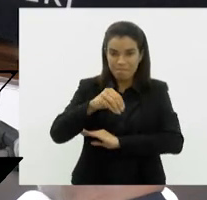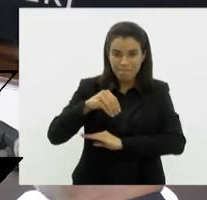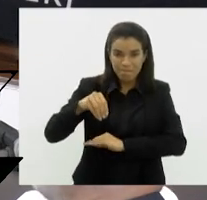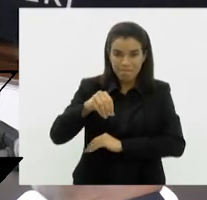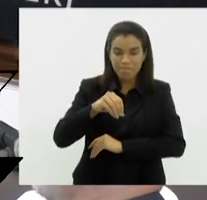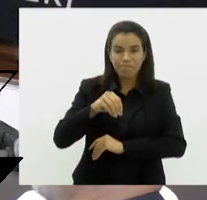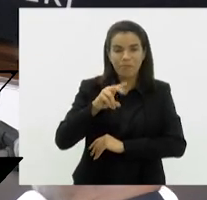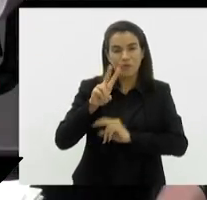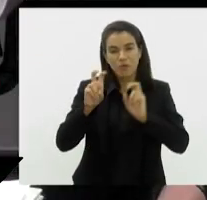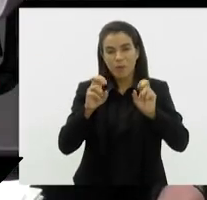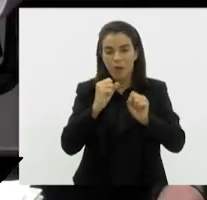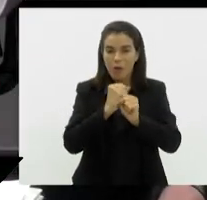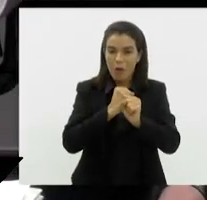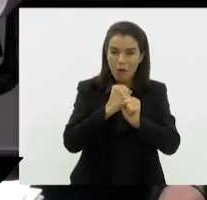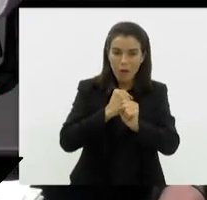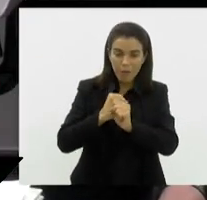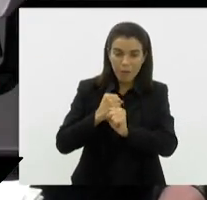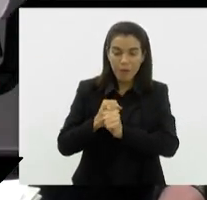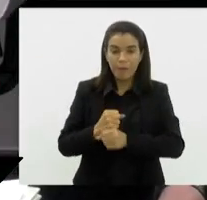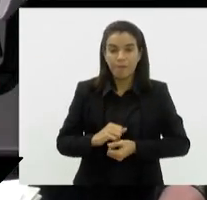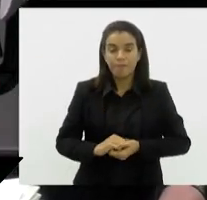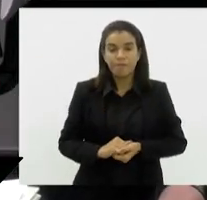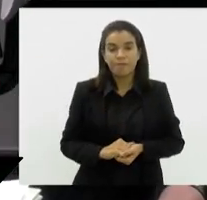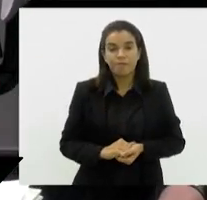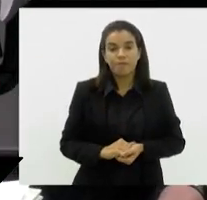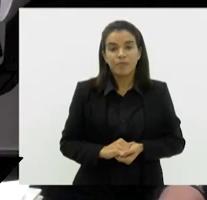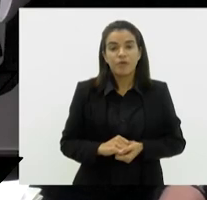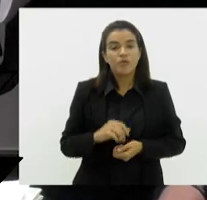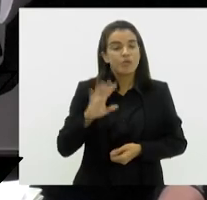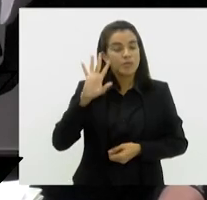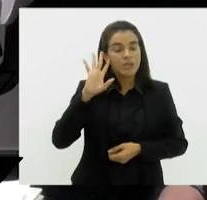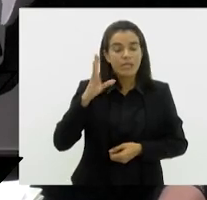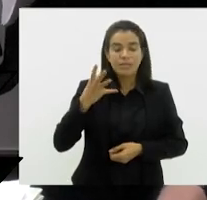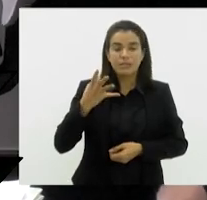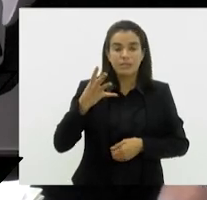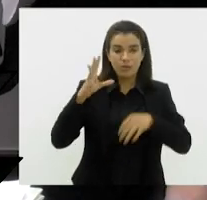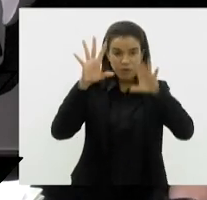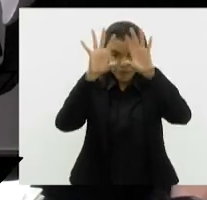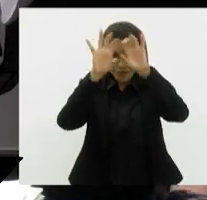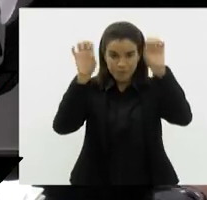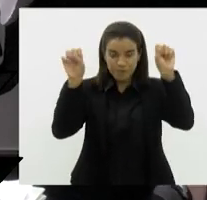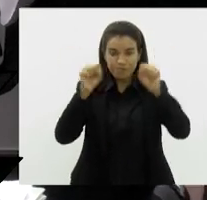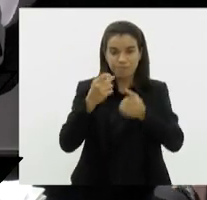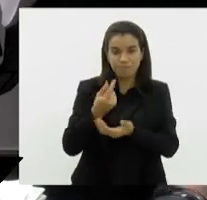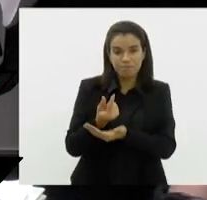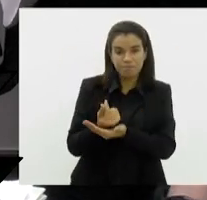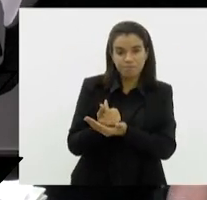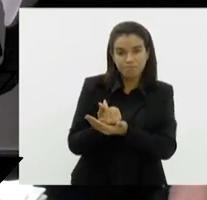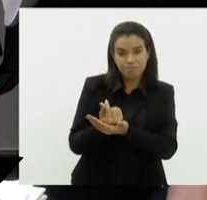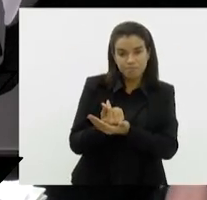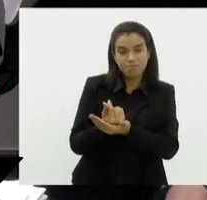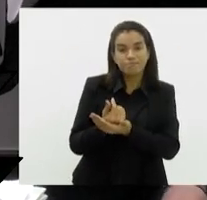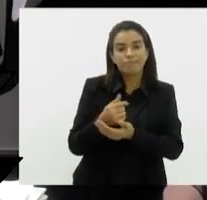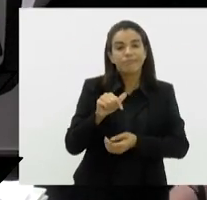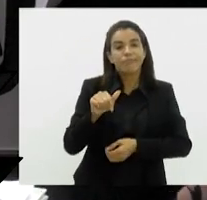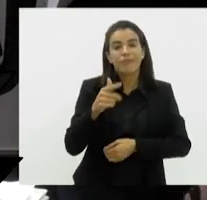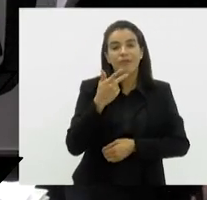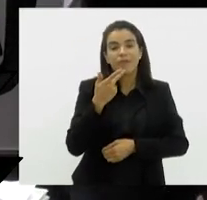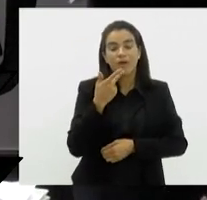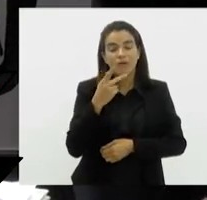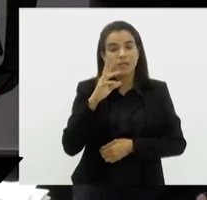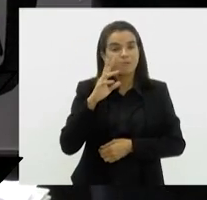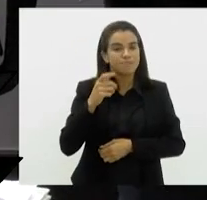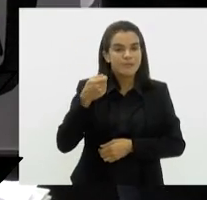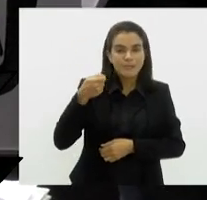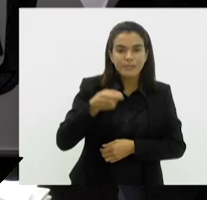etc. Por decisão do Supremo Tribunal de Contas, exige dos